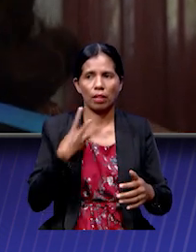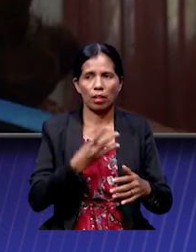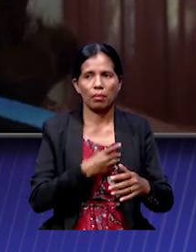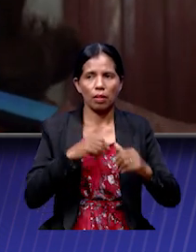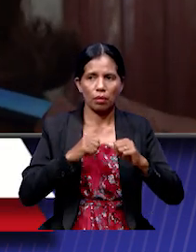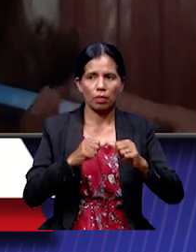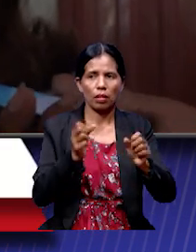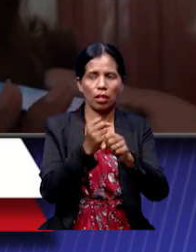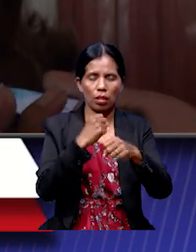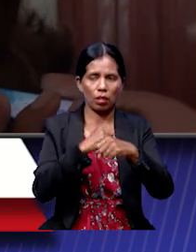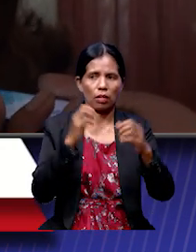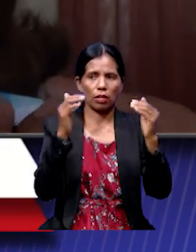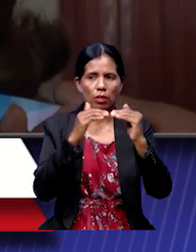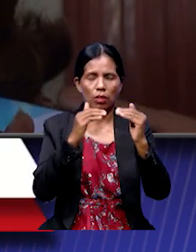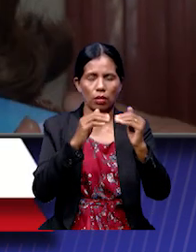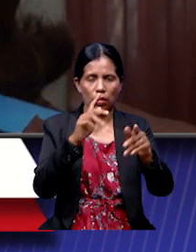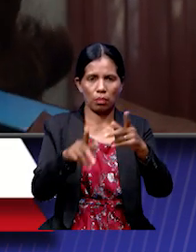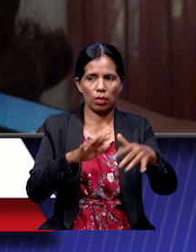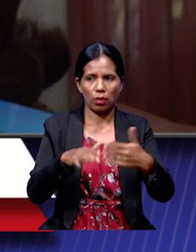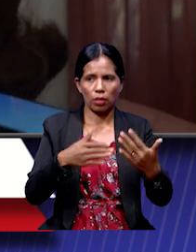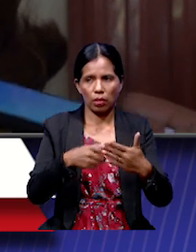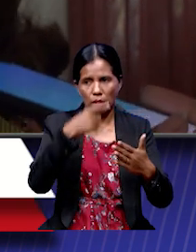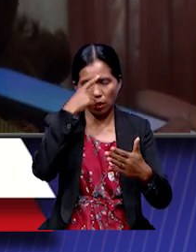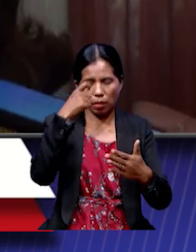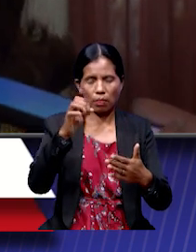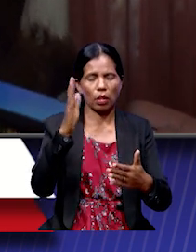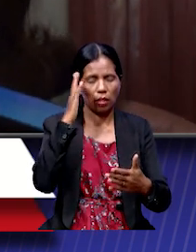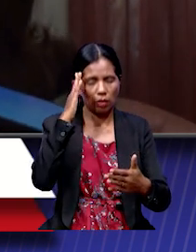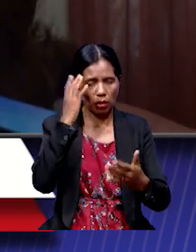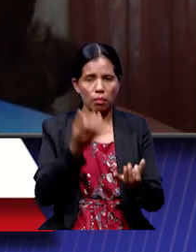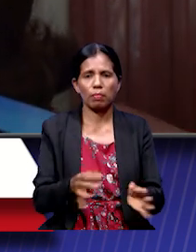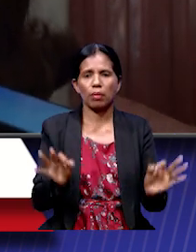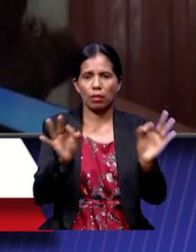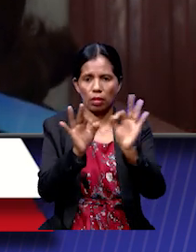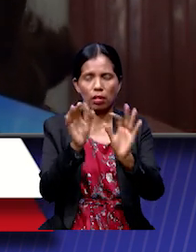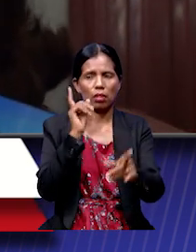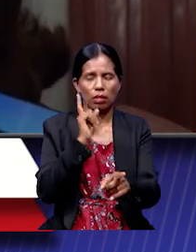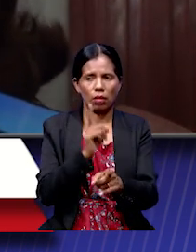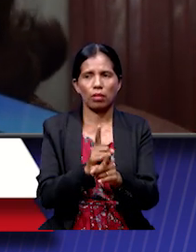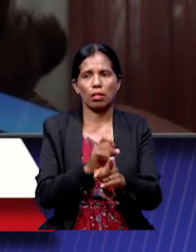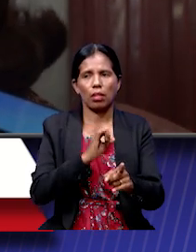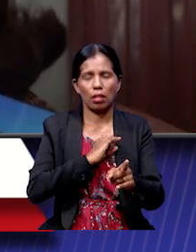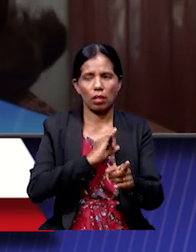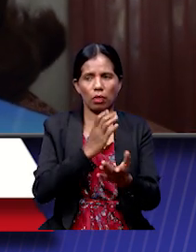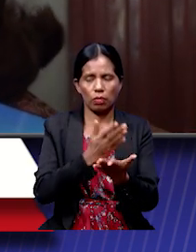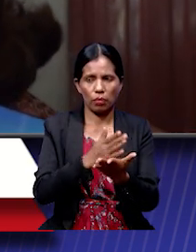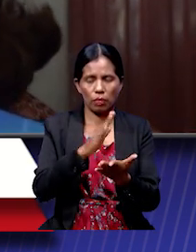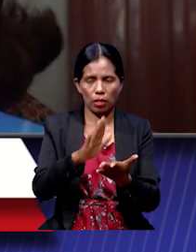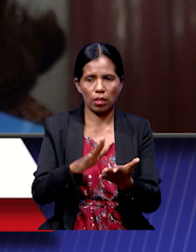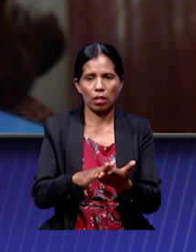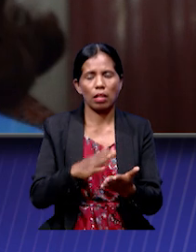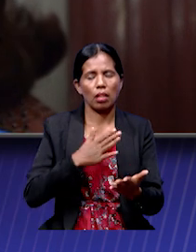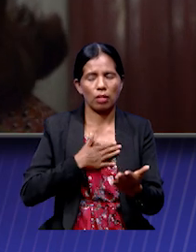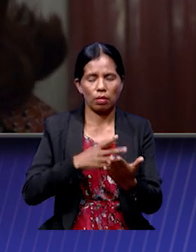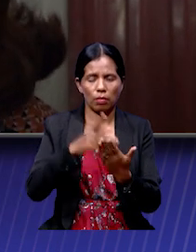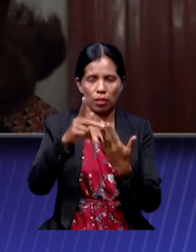a fare dialogo con la comunità, tambah noi in kata importante tebis a tu how fare, how ni programma,